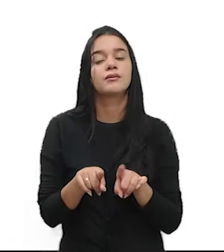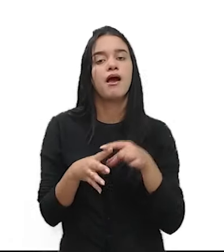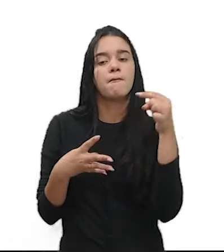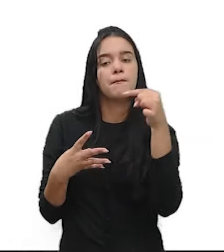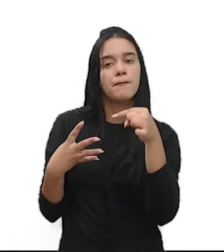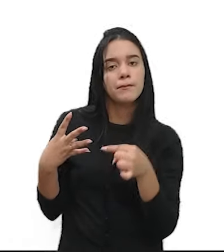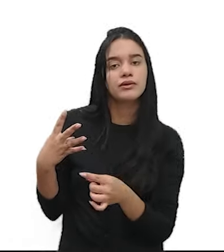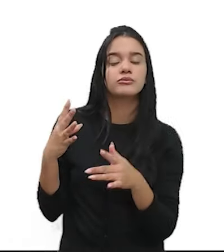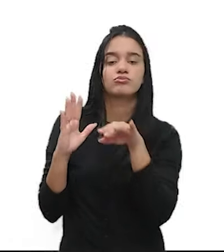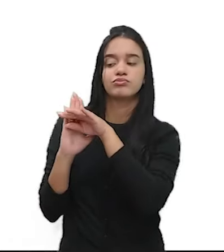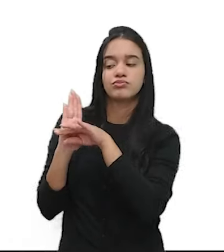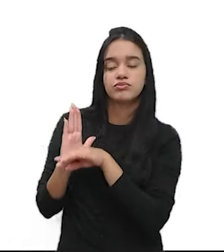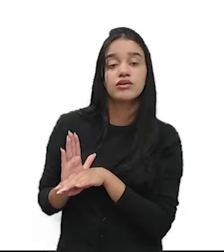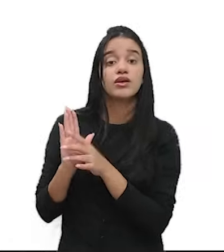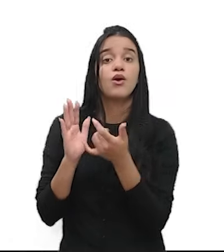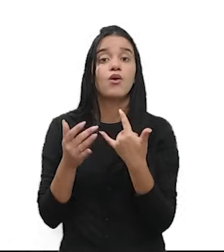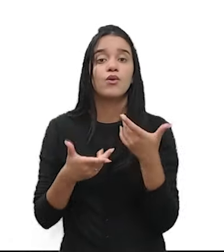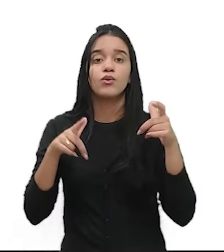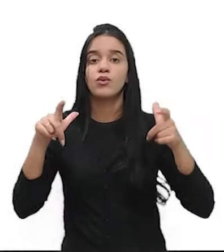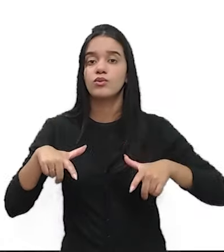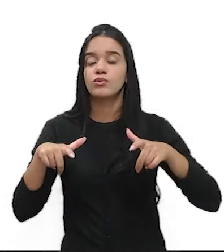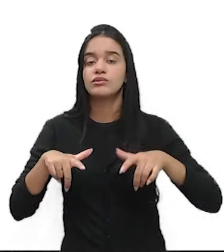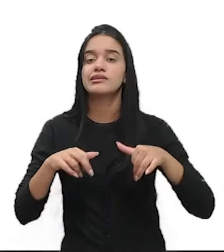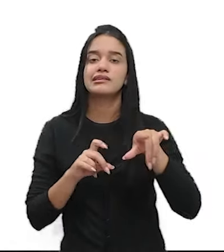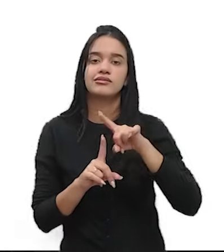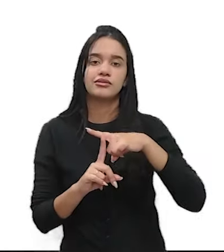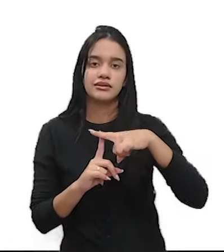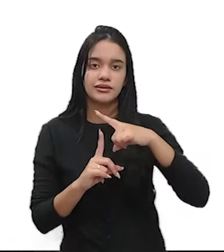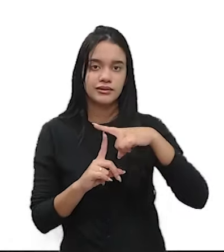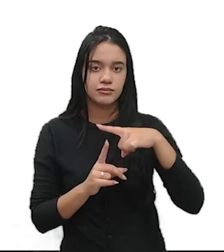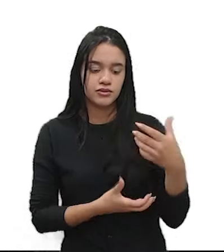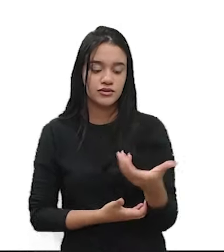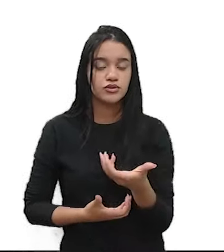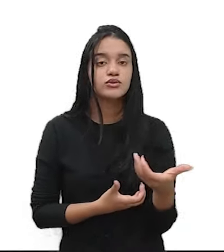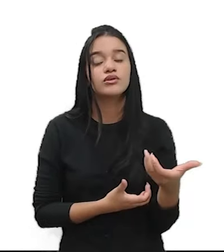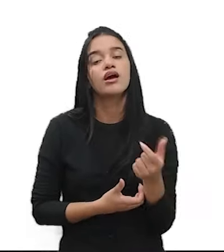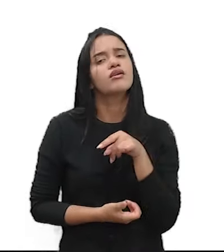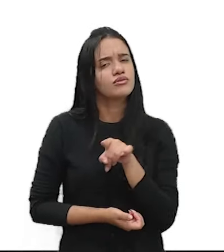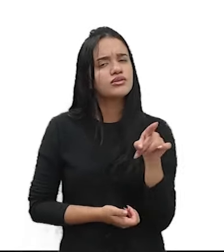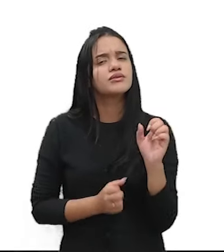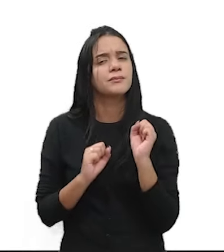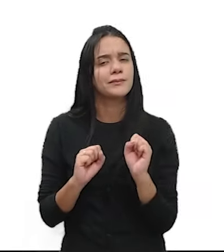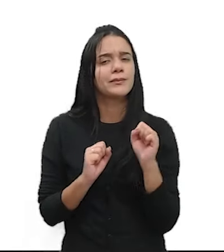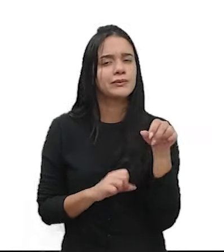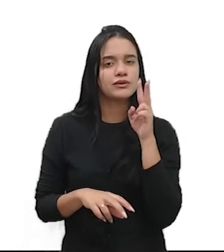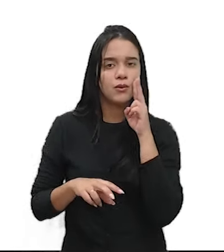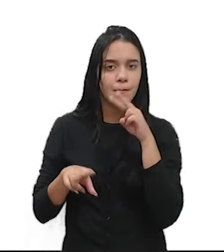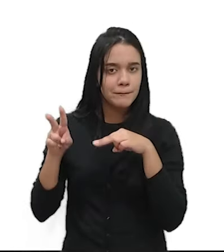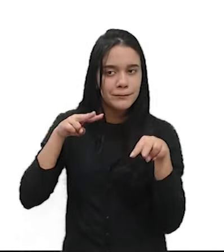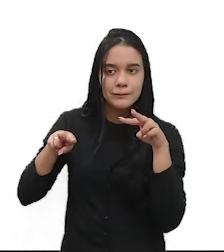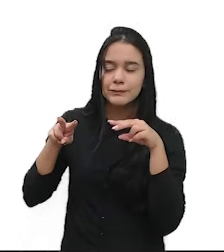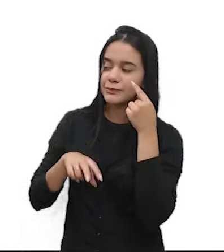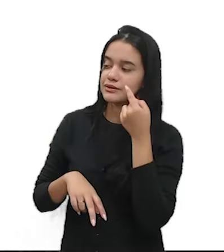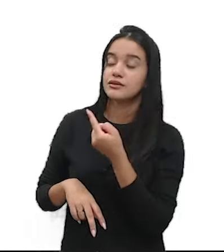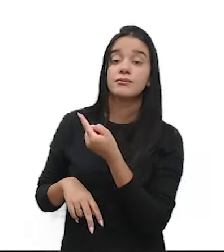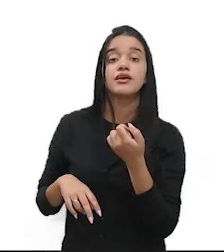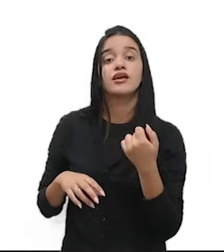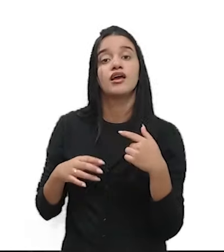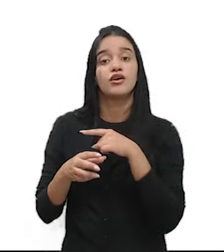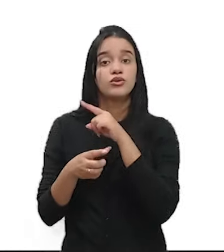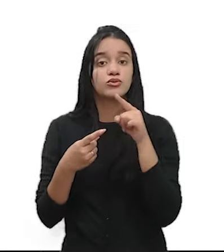incêndio e onde eu posso aplicar determinado tipo de extintor né Conforme você pode observar no incêndio de Classe